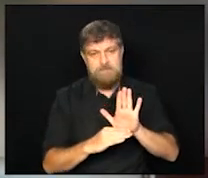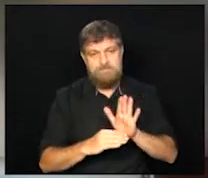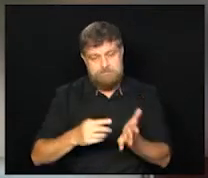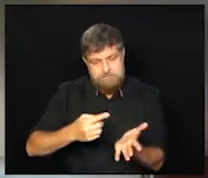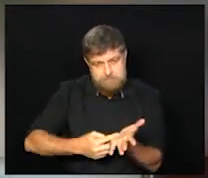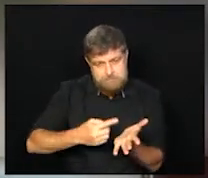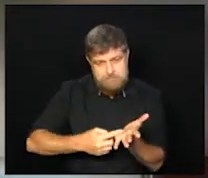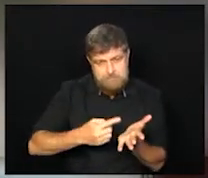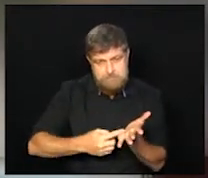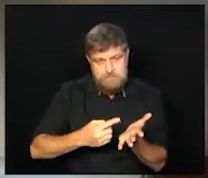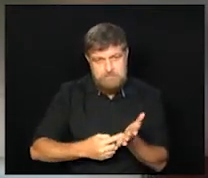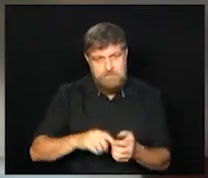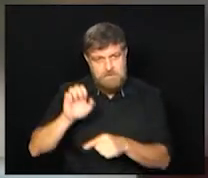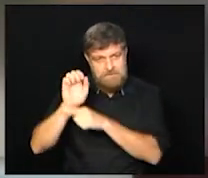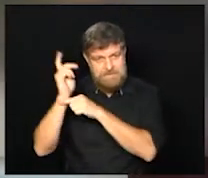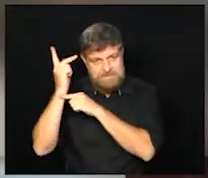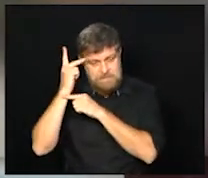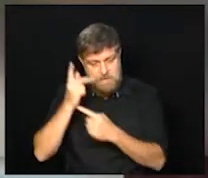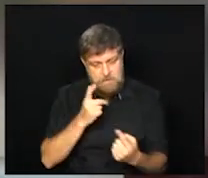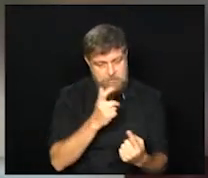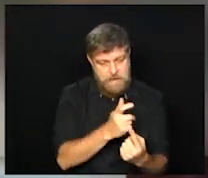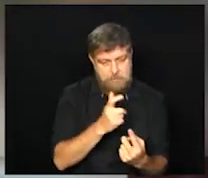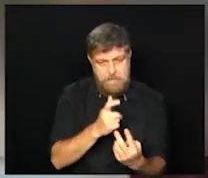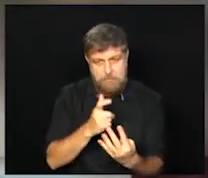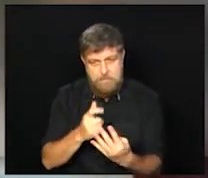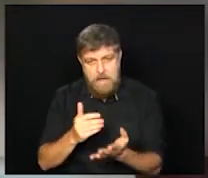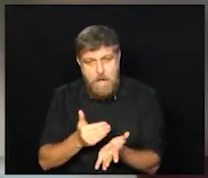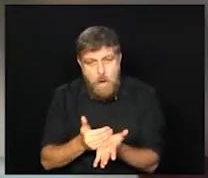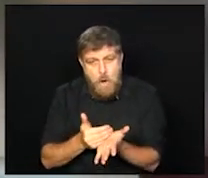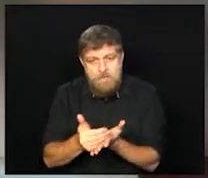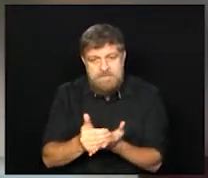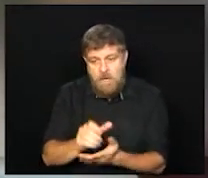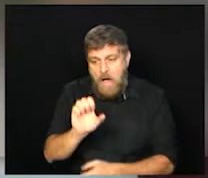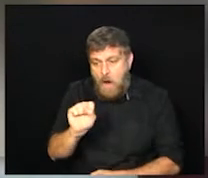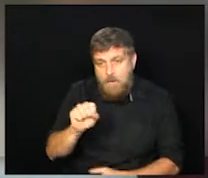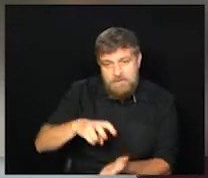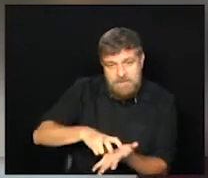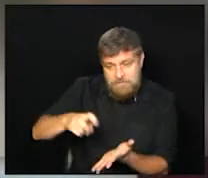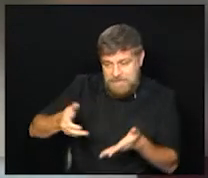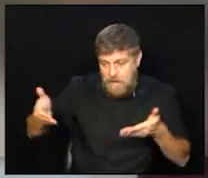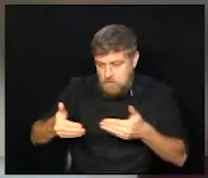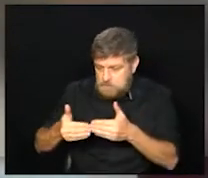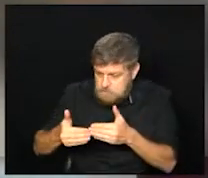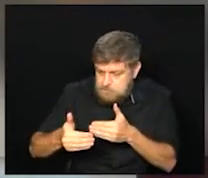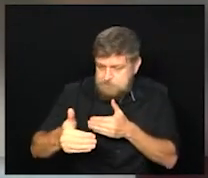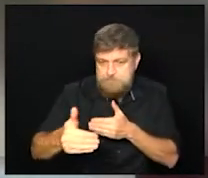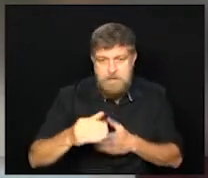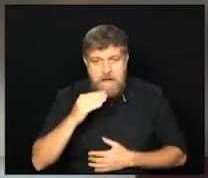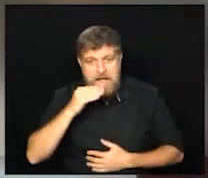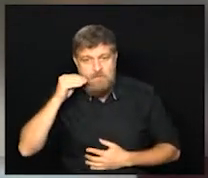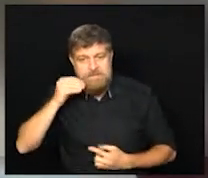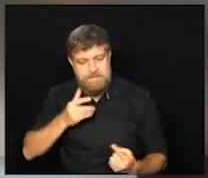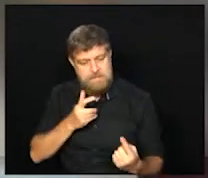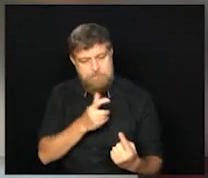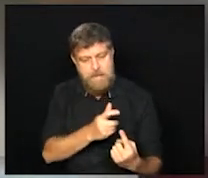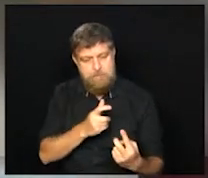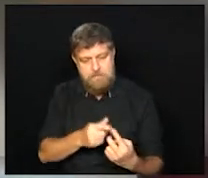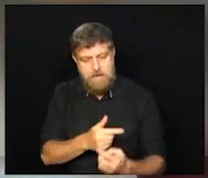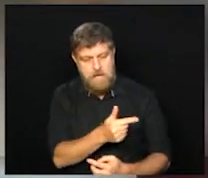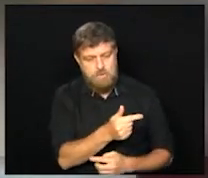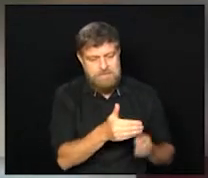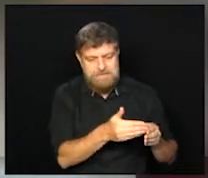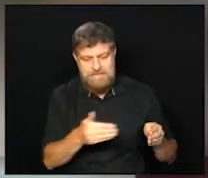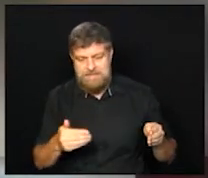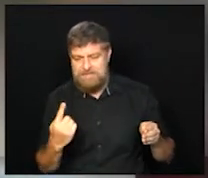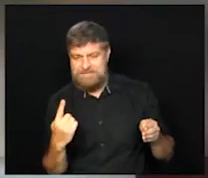o Programa Estadual de Imunização. Iniciamos às 8 horas da manhã de hoje a vacinação de adolescentes de 12 a